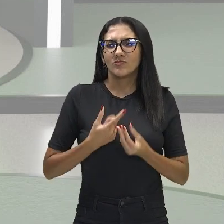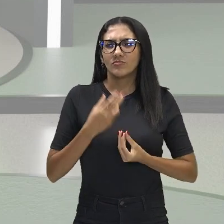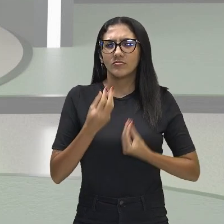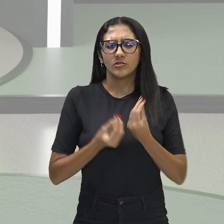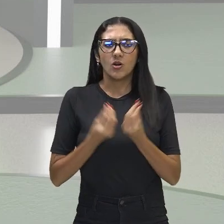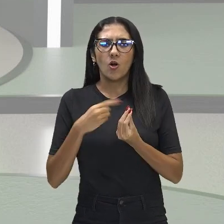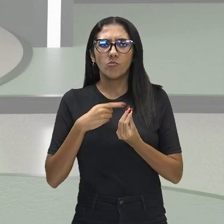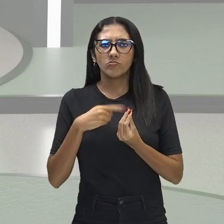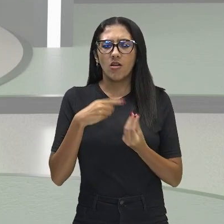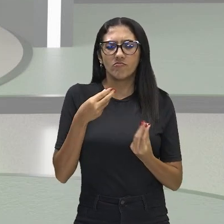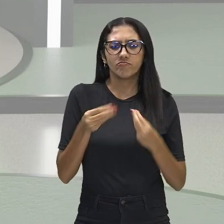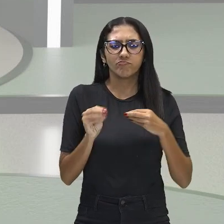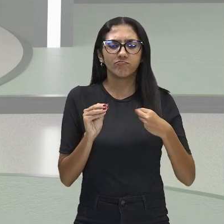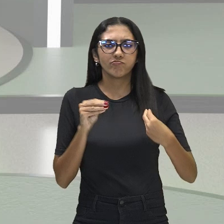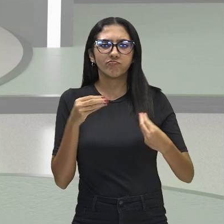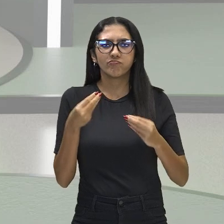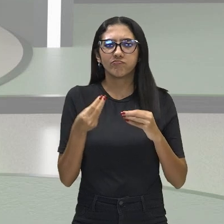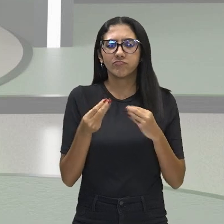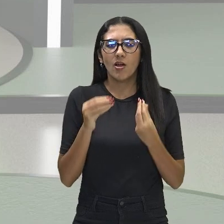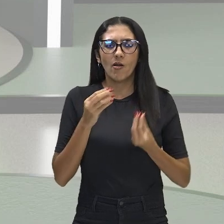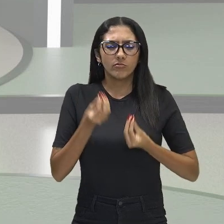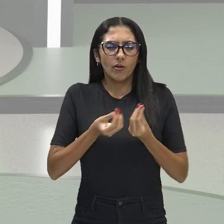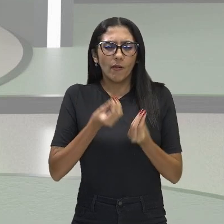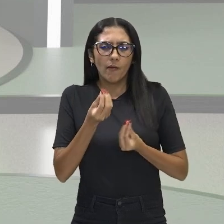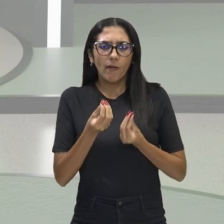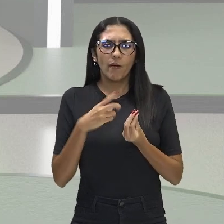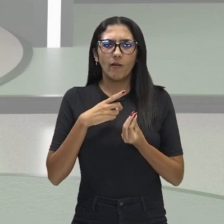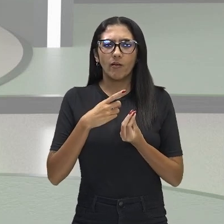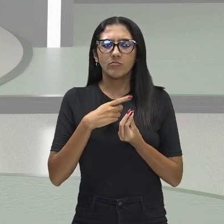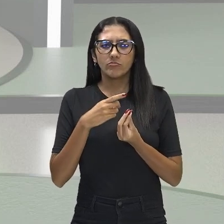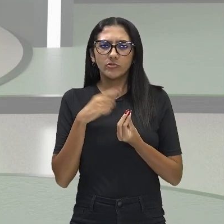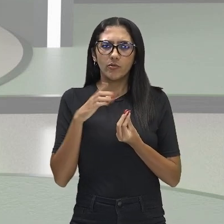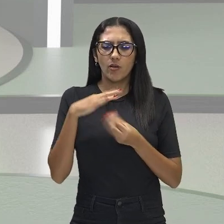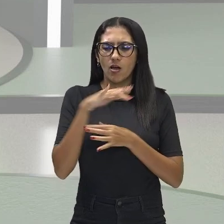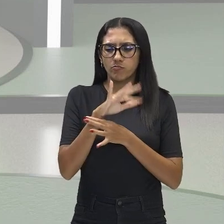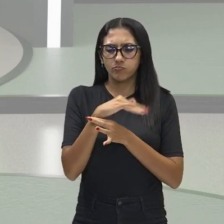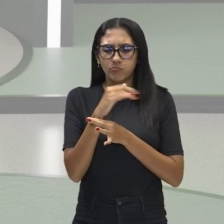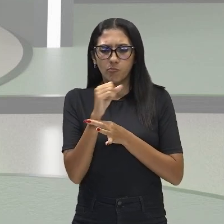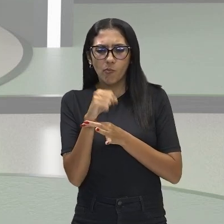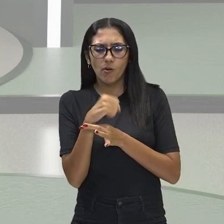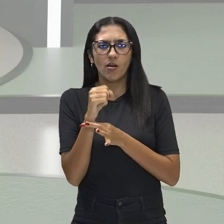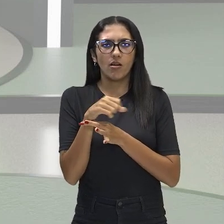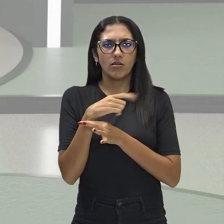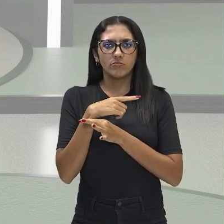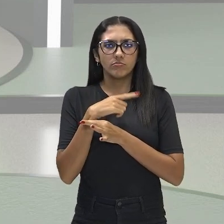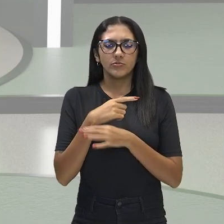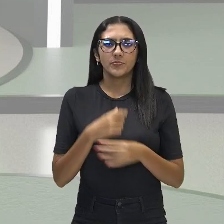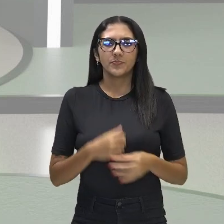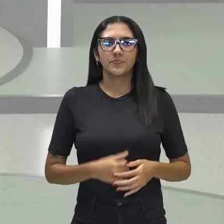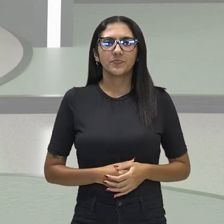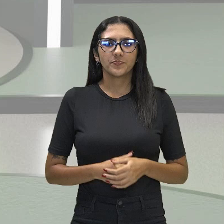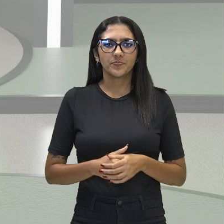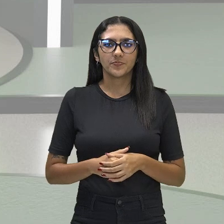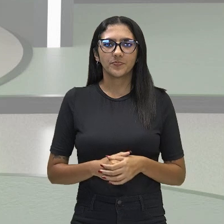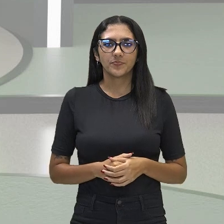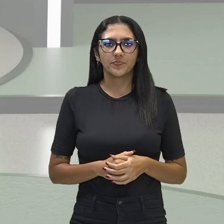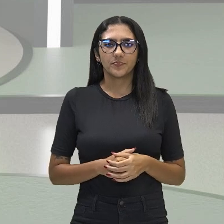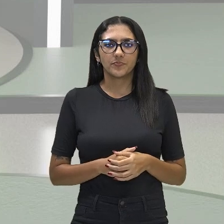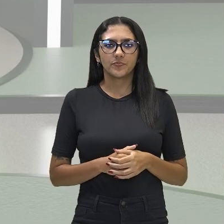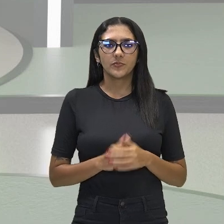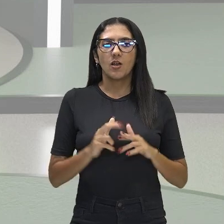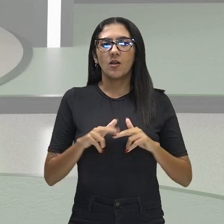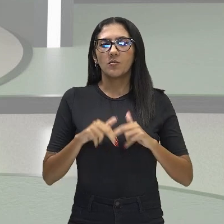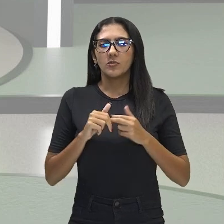a flexibilidade, quem vai fazer a região de encontro desses ossos? Então, as